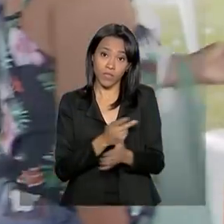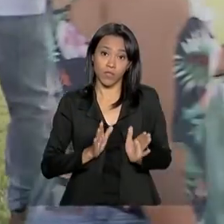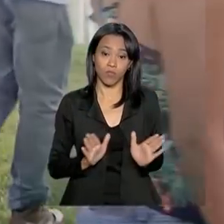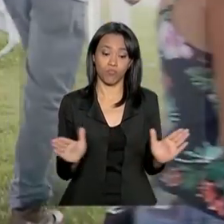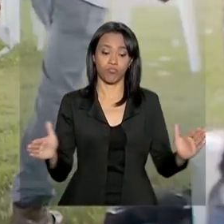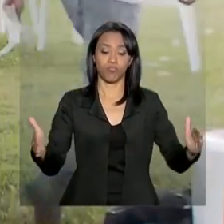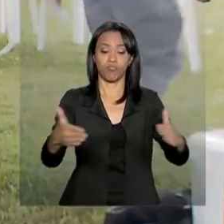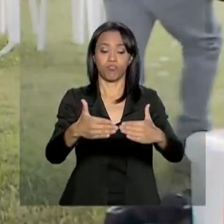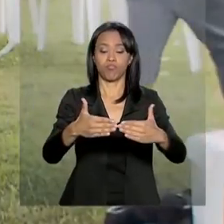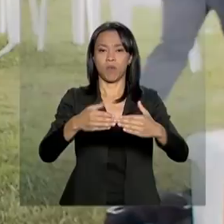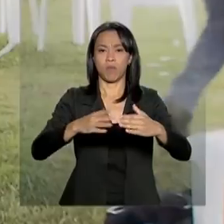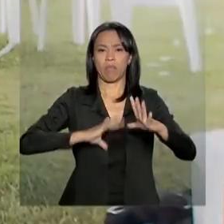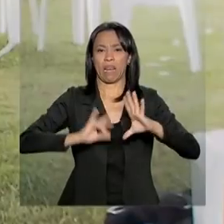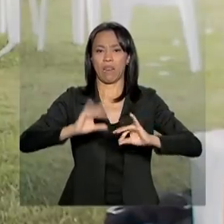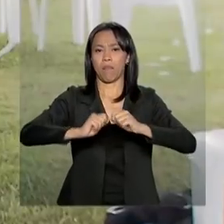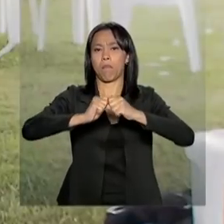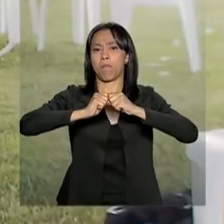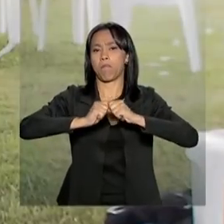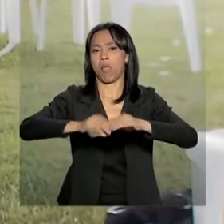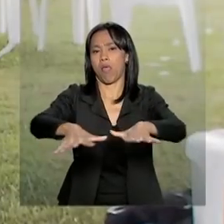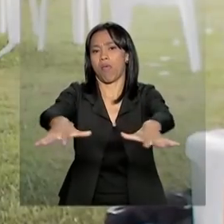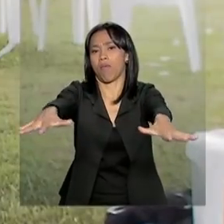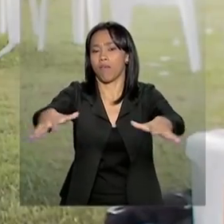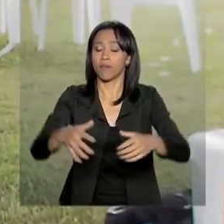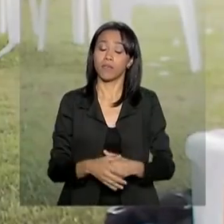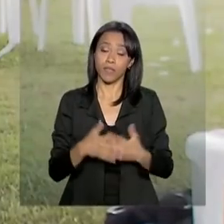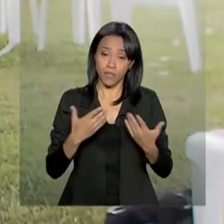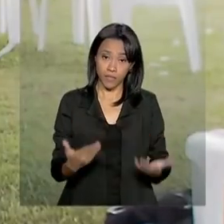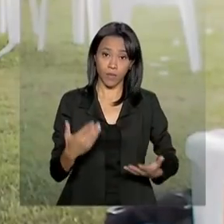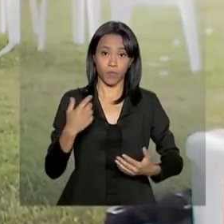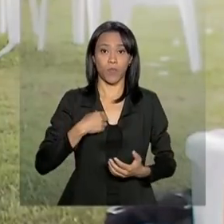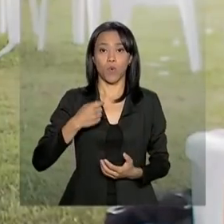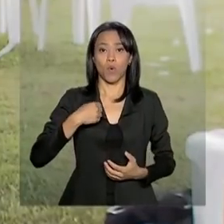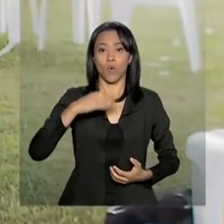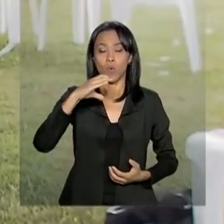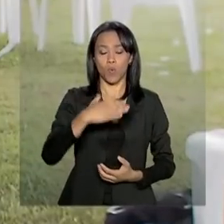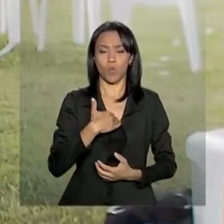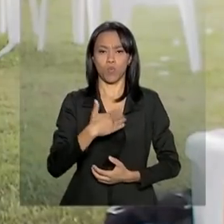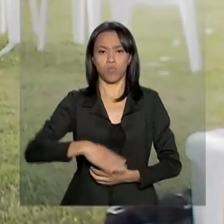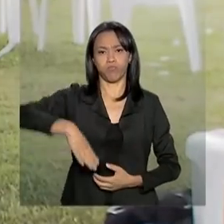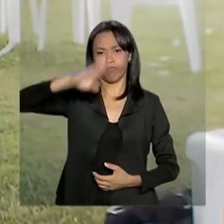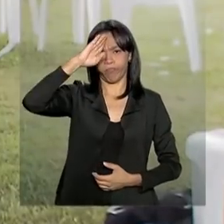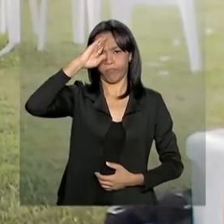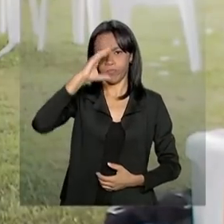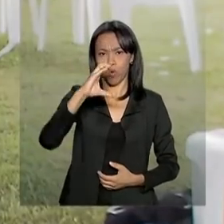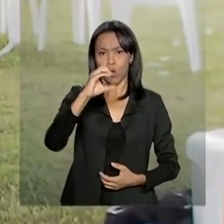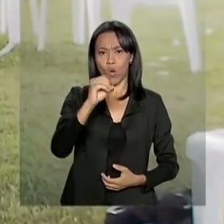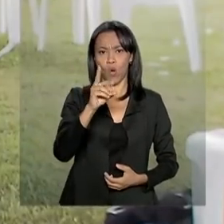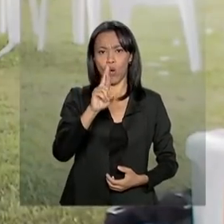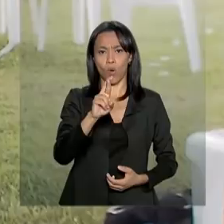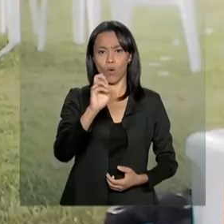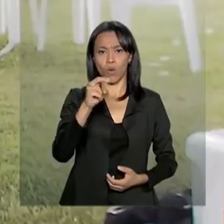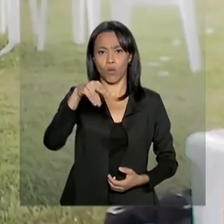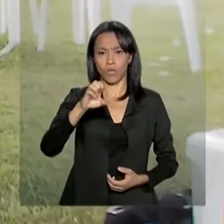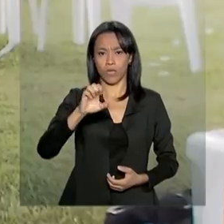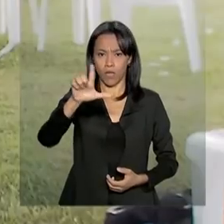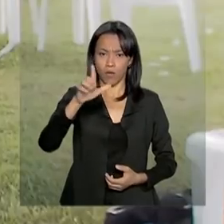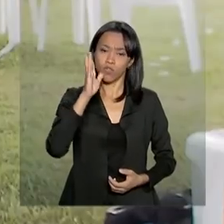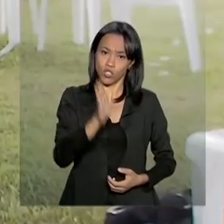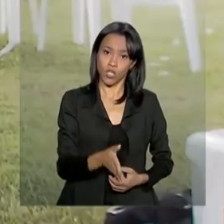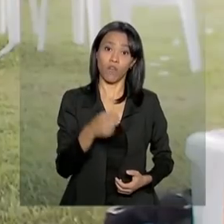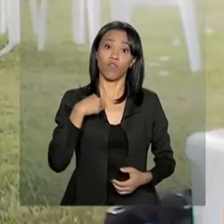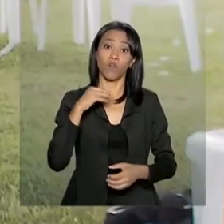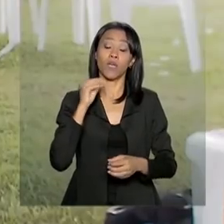ocorrida na última sexta-feira. O Coronel Borges, chefe do Gabinete Militar do Governador de Minas Gerais, afirmou que foi instalada a